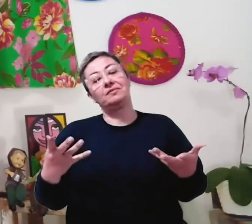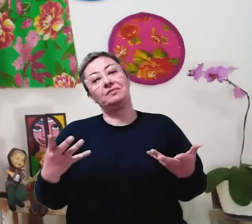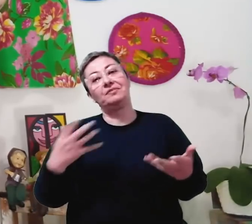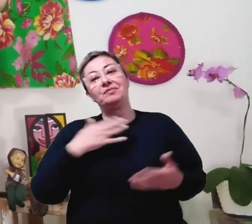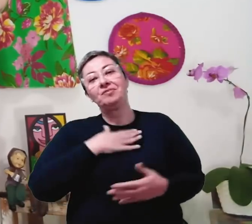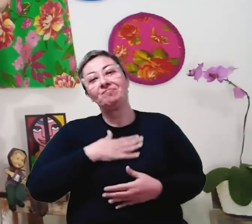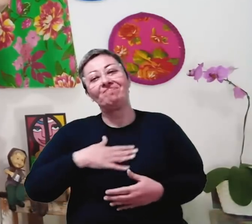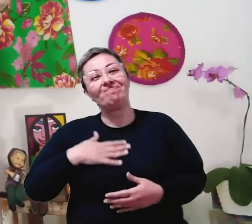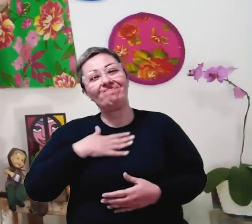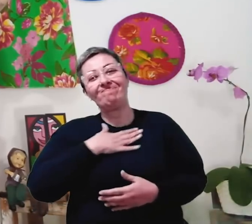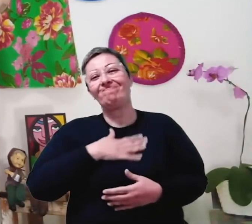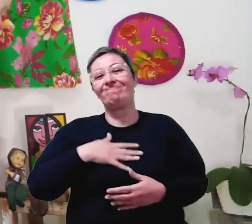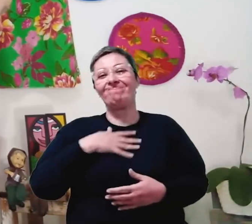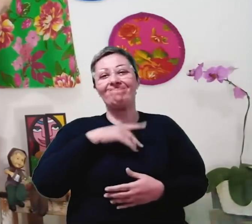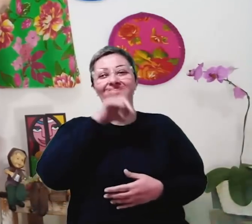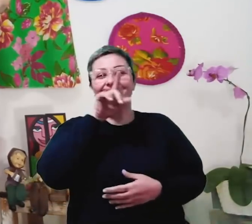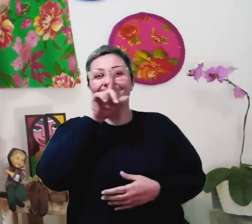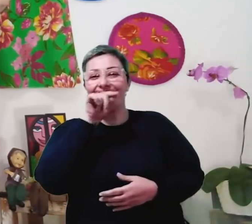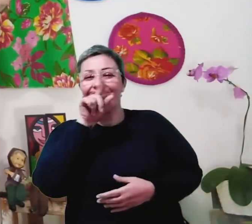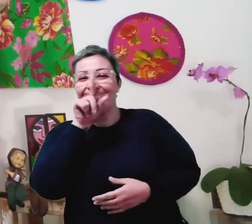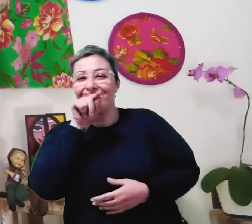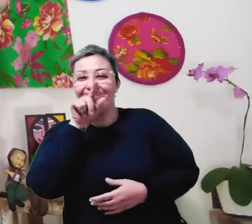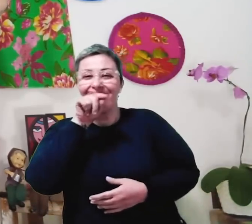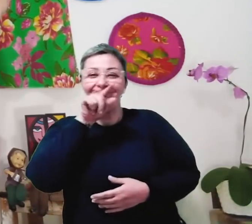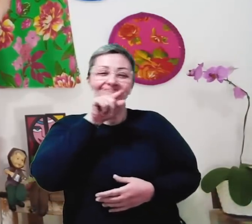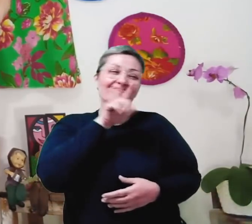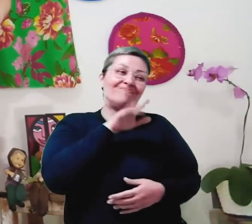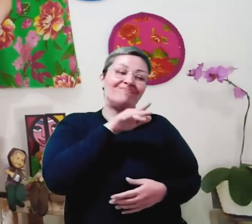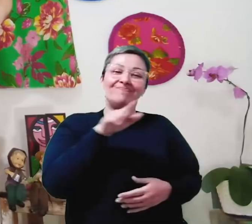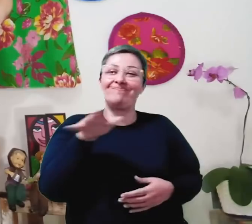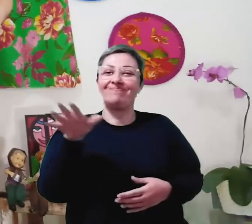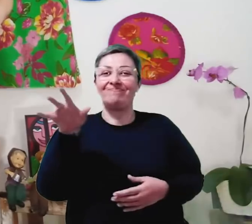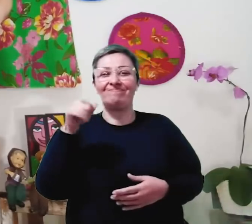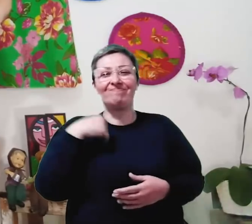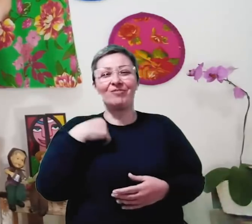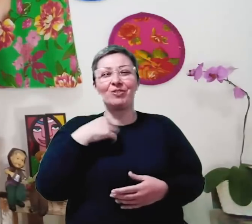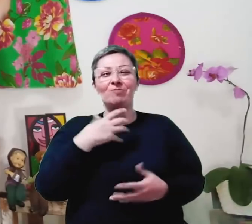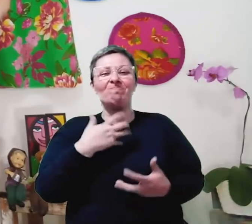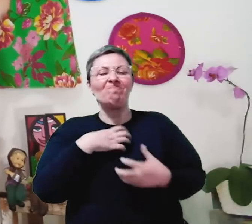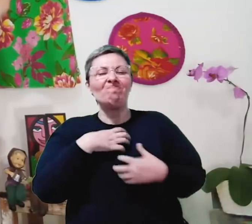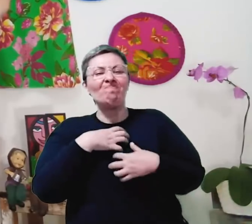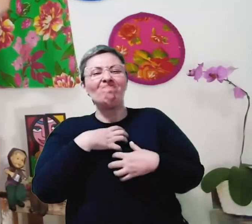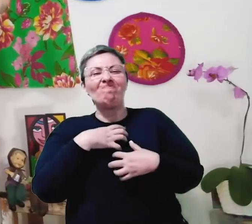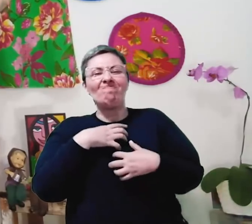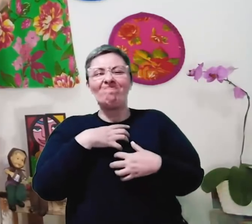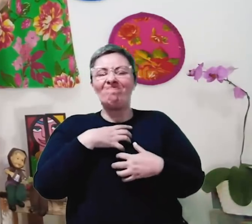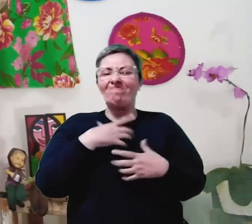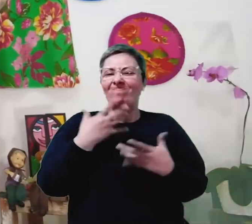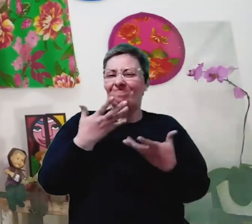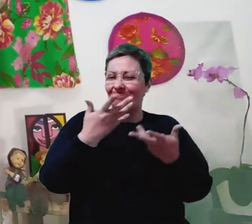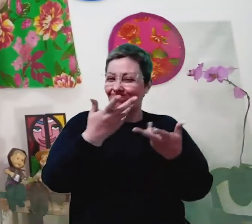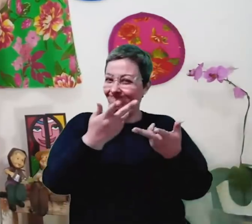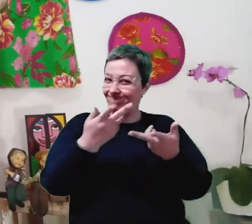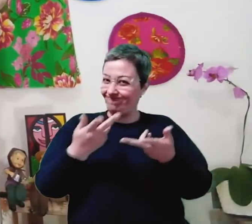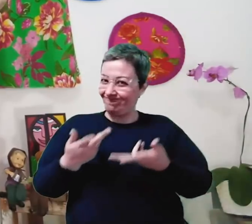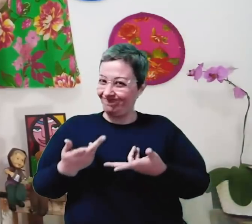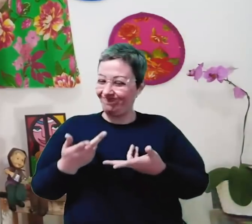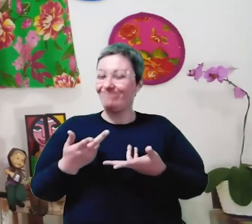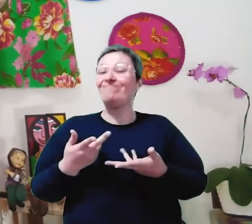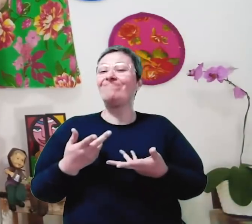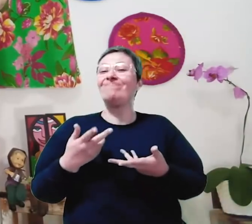Como eu gosto dos pássaros! E eu tô sentindo uma vontade muito grande de convidar